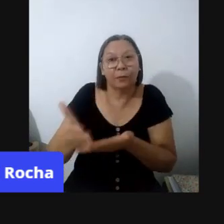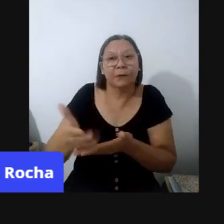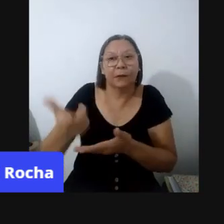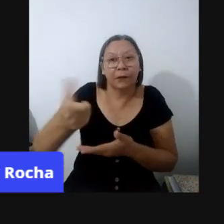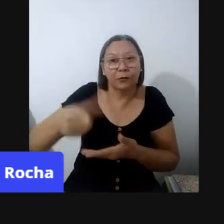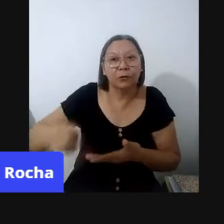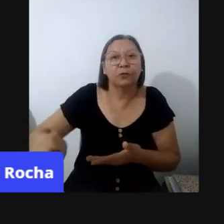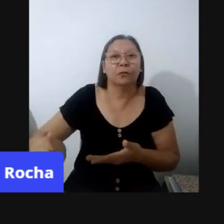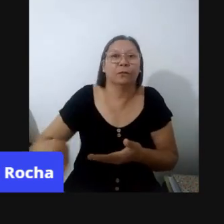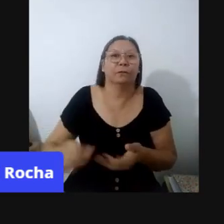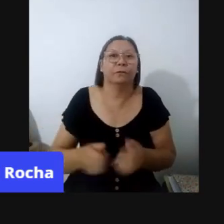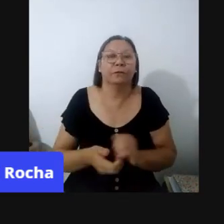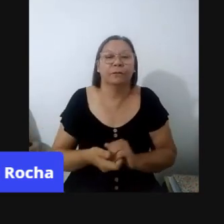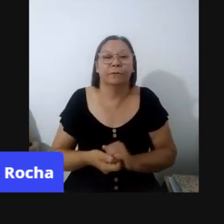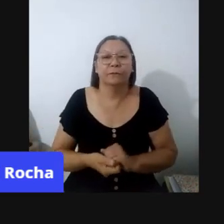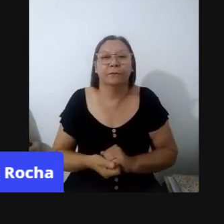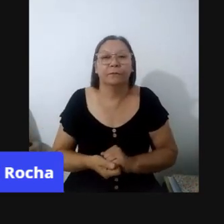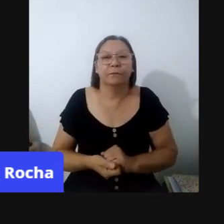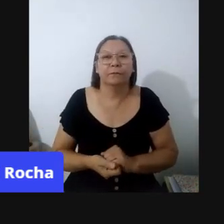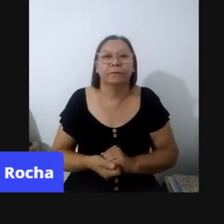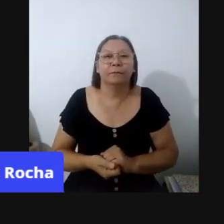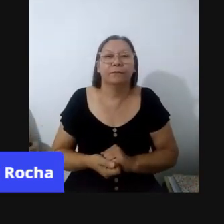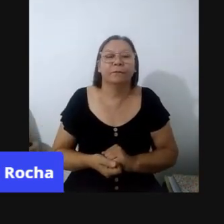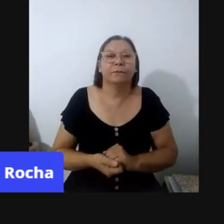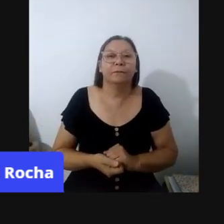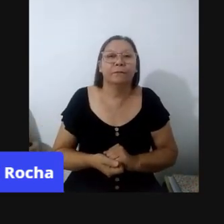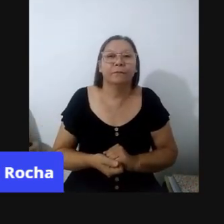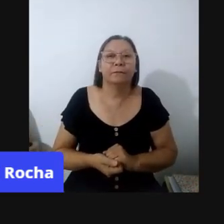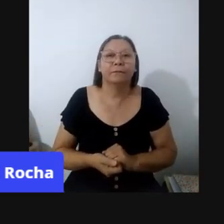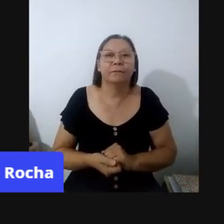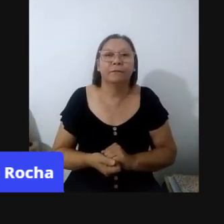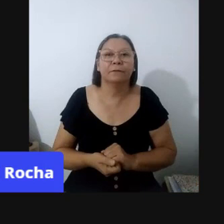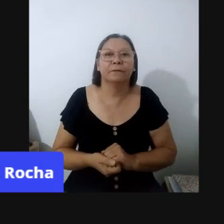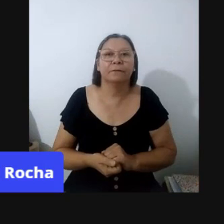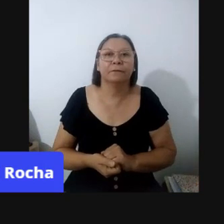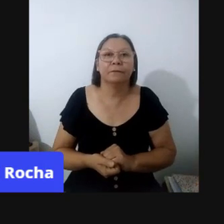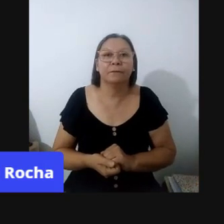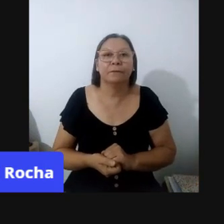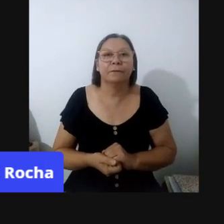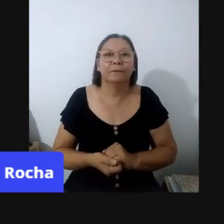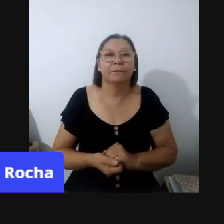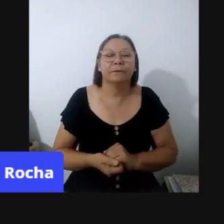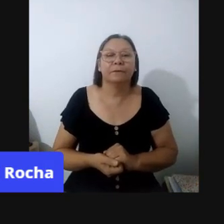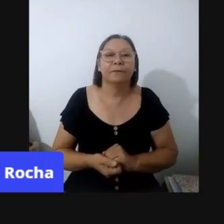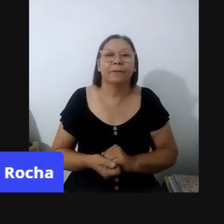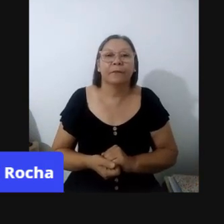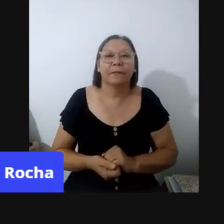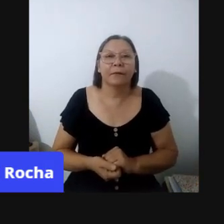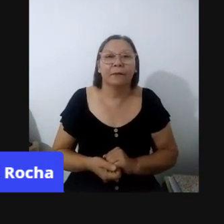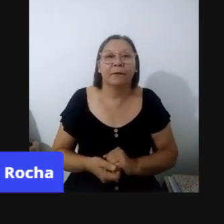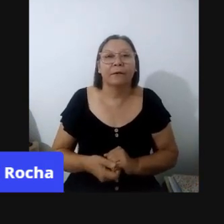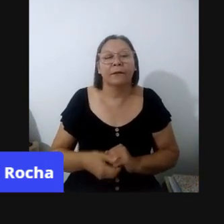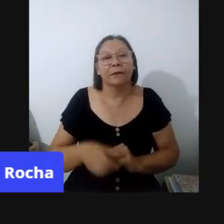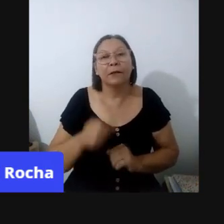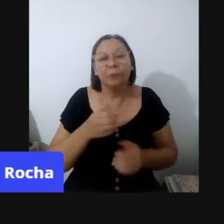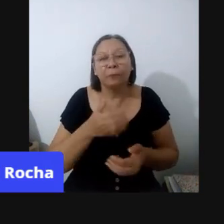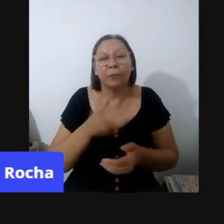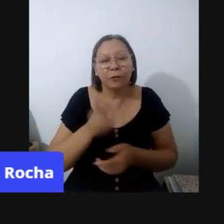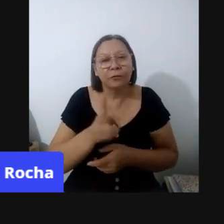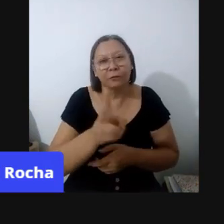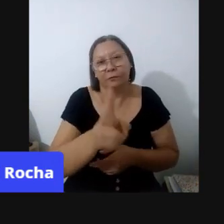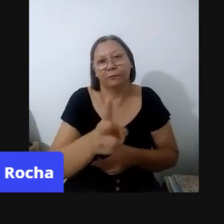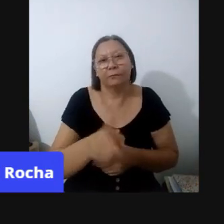fazer esse contraponto aí, se é que dá para a gente permanecer com o vídeo da forma que ele está, né?